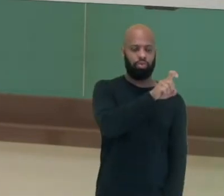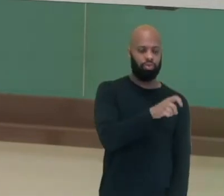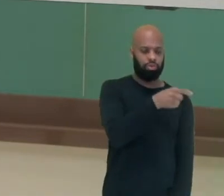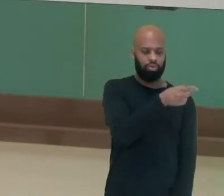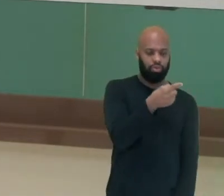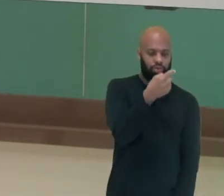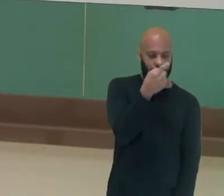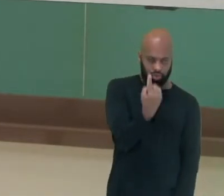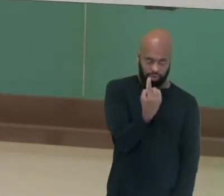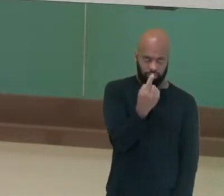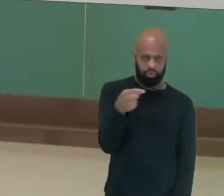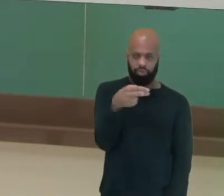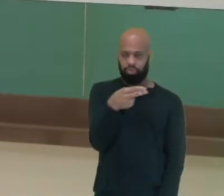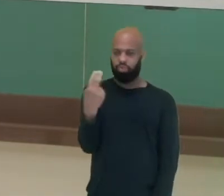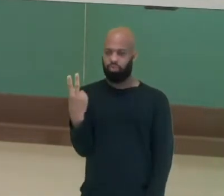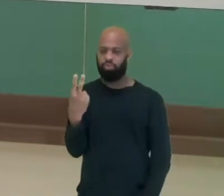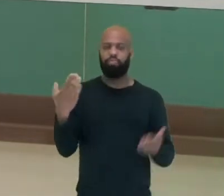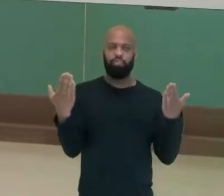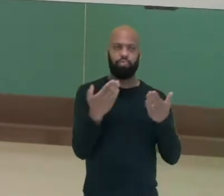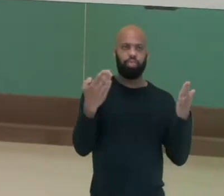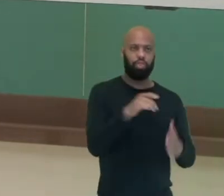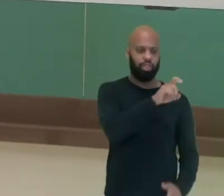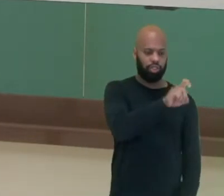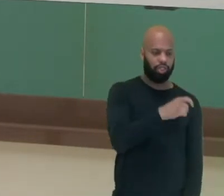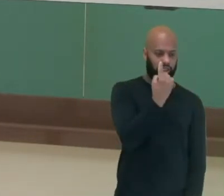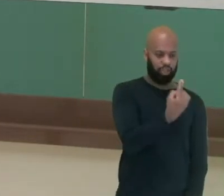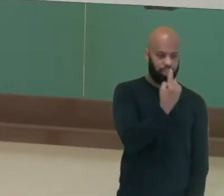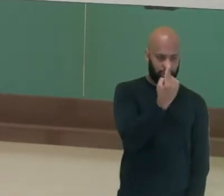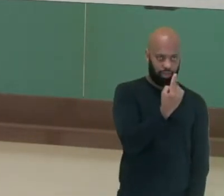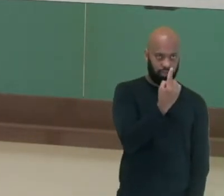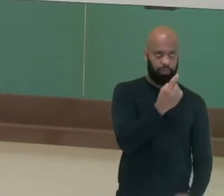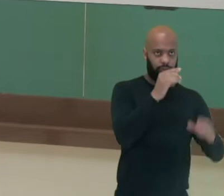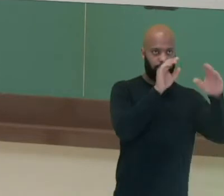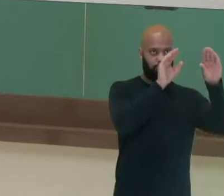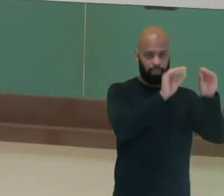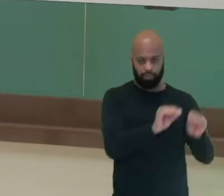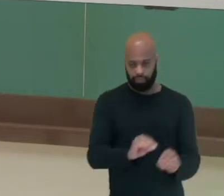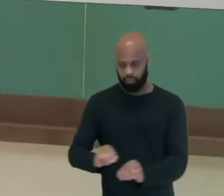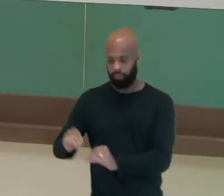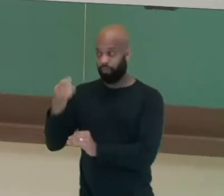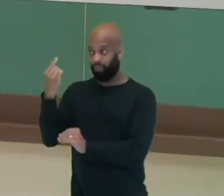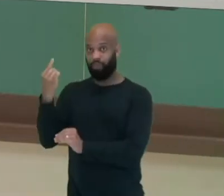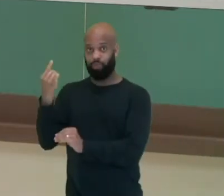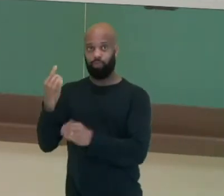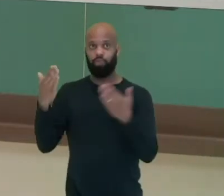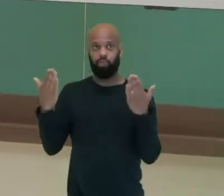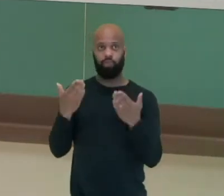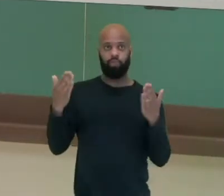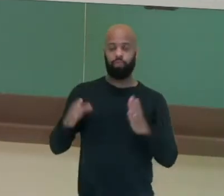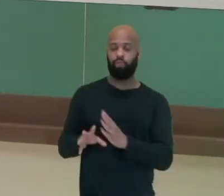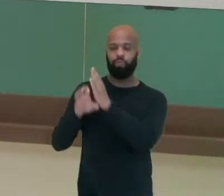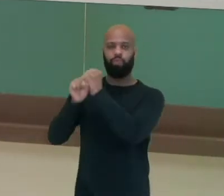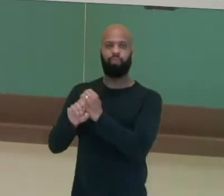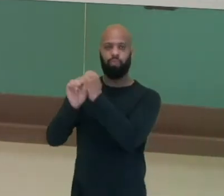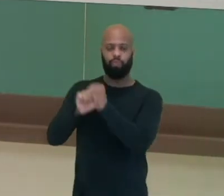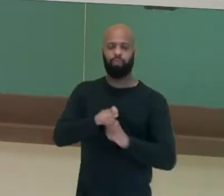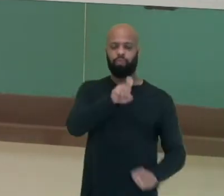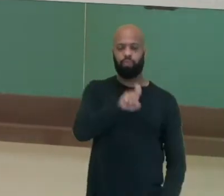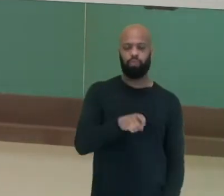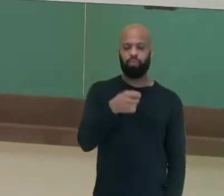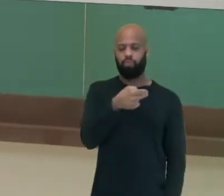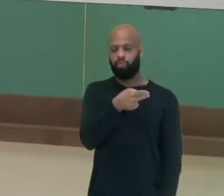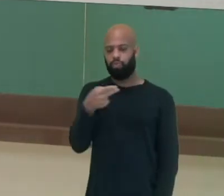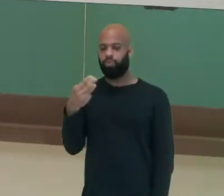1 igual a 2. Isolando x, meu x é igual a 3. Satisfaz a condição de existência? Sim, então é a